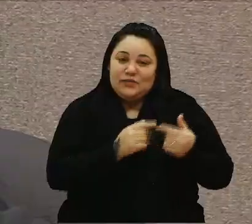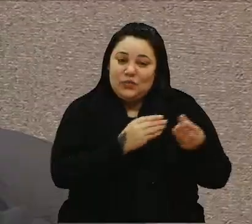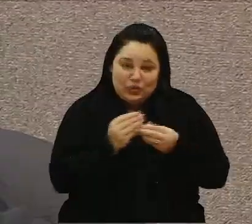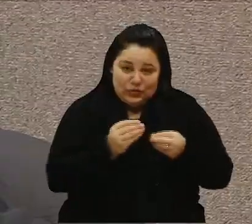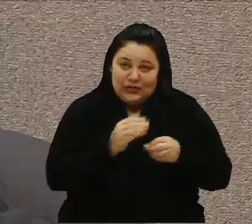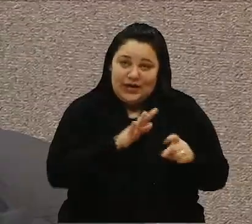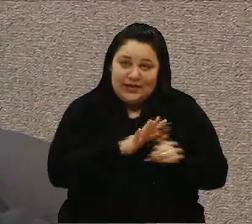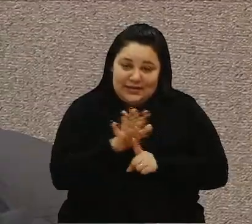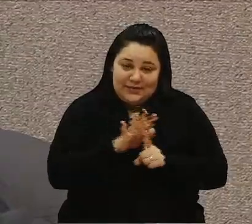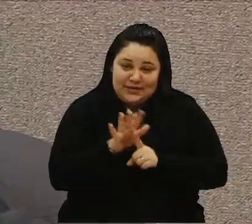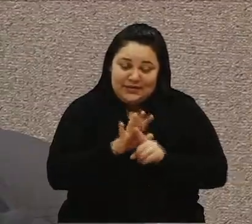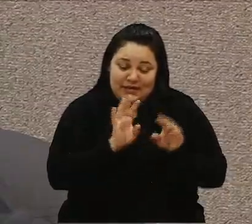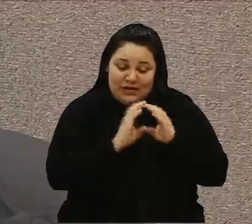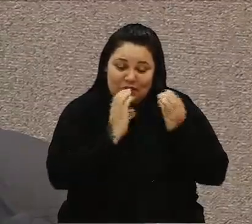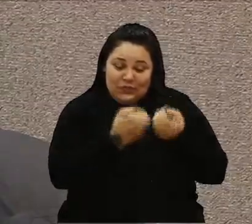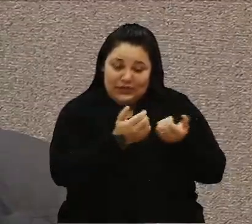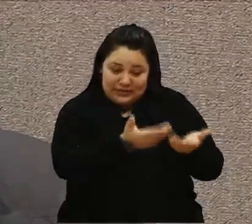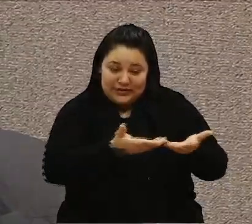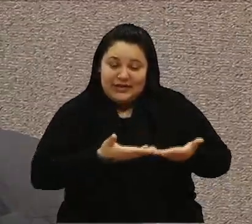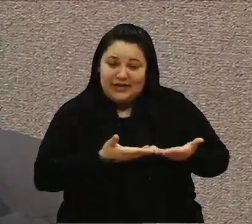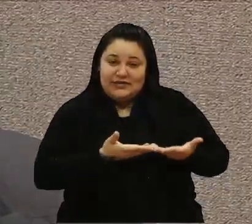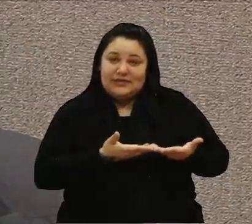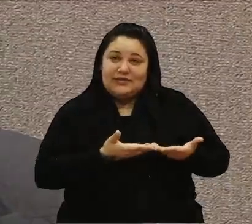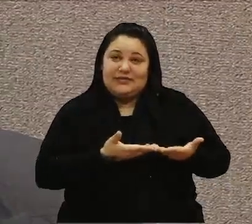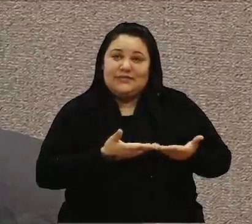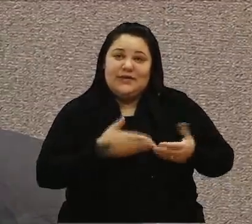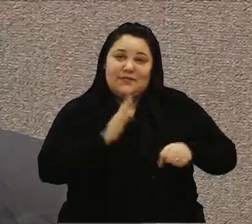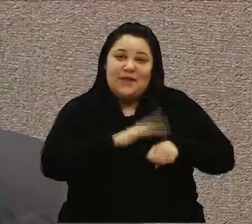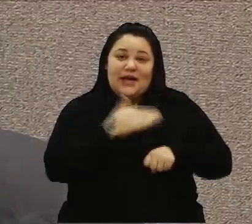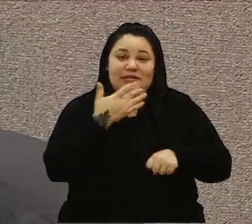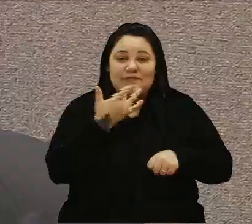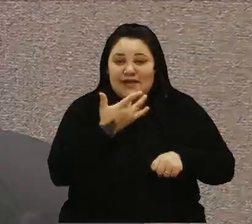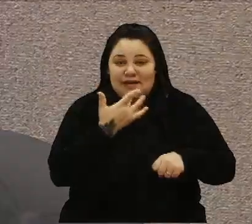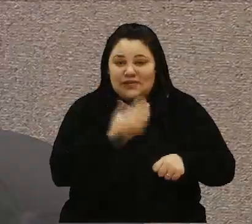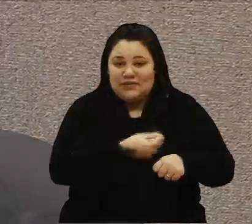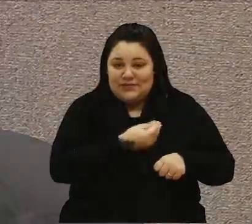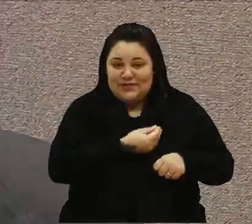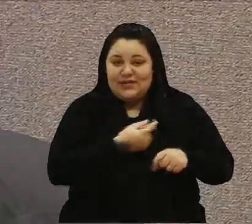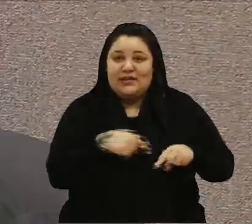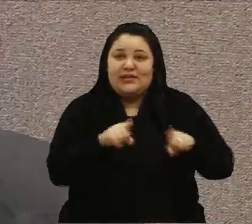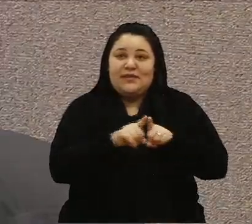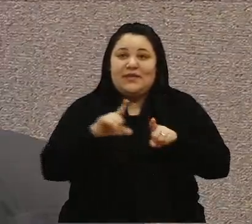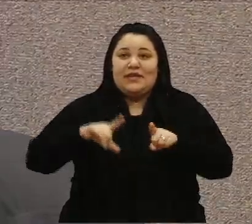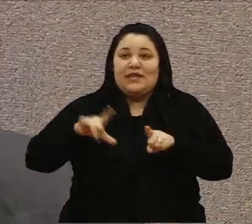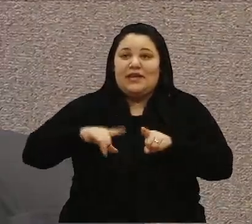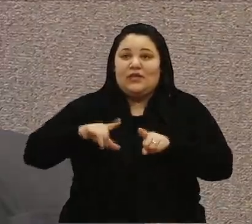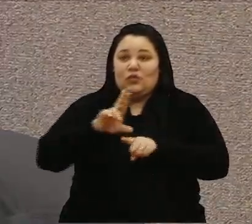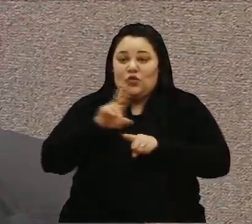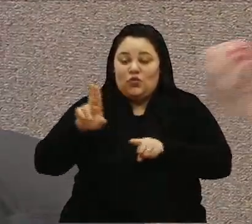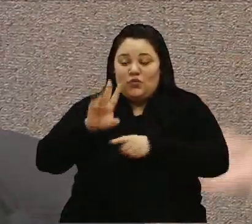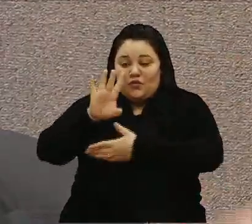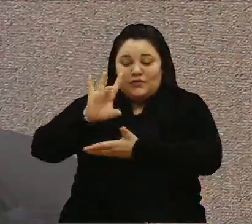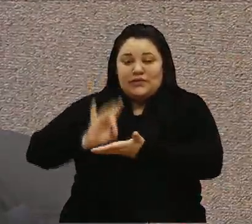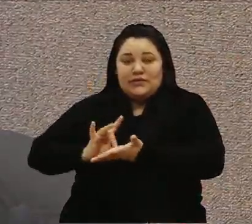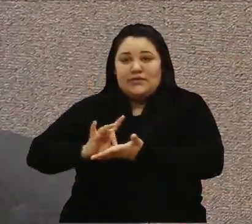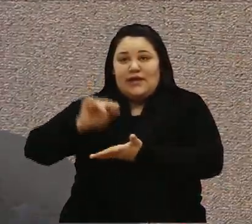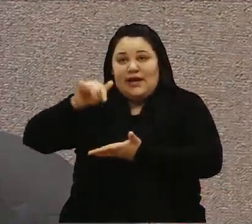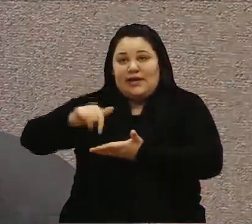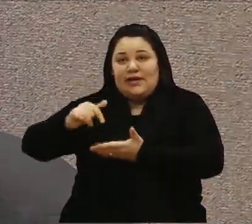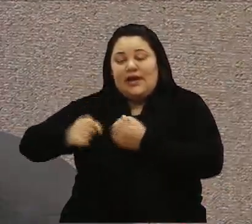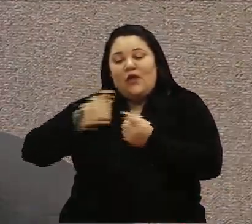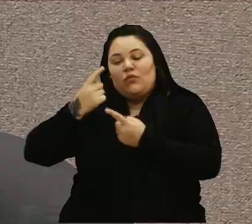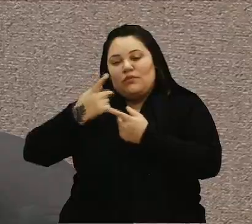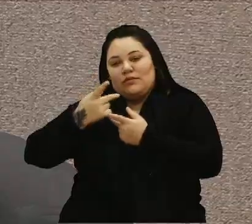que a comunidade nos traz para facilitar a sua vida, inclusive quando há uma denominação. A gente aqui muitas vezes, inclusive, denomina